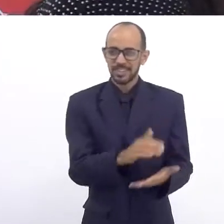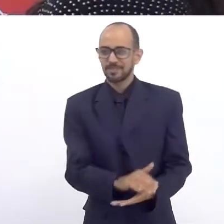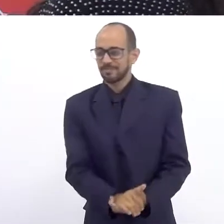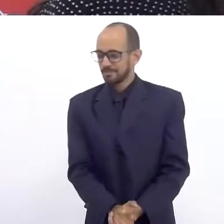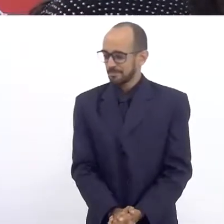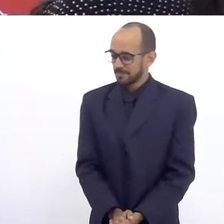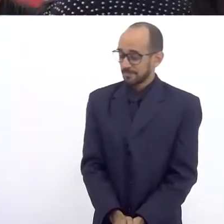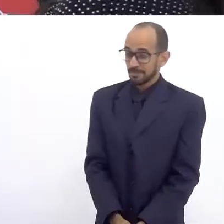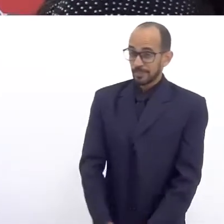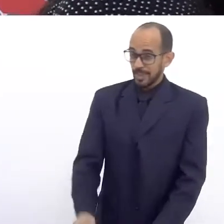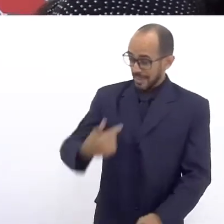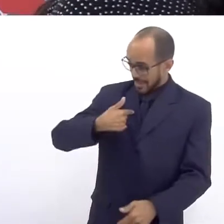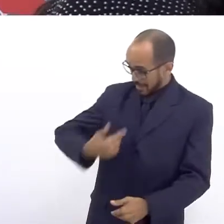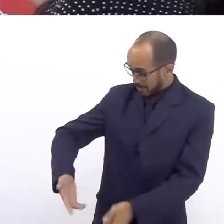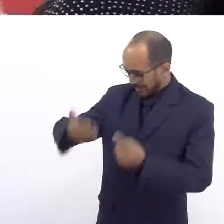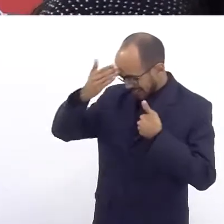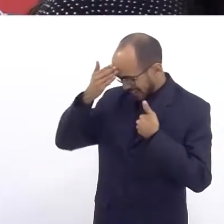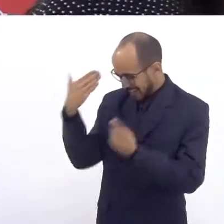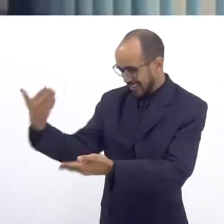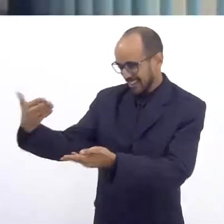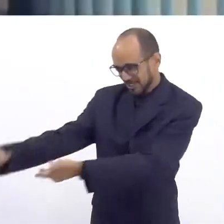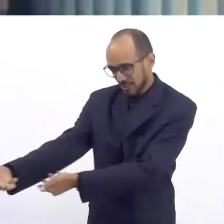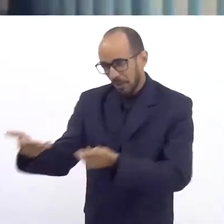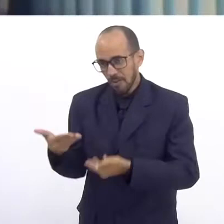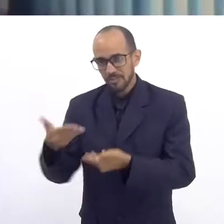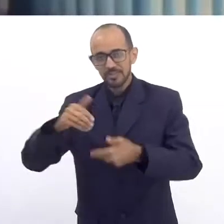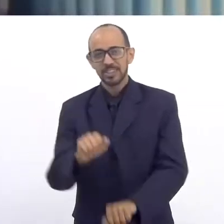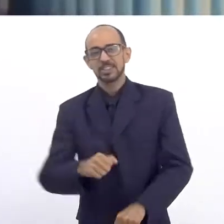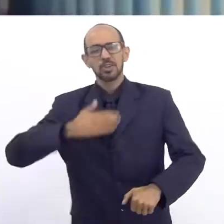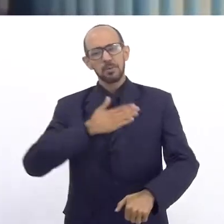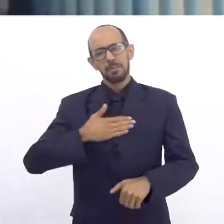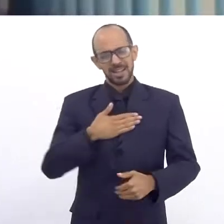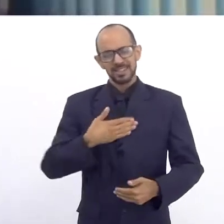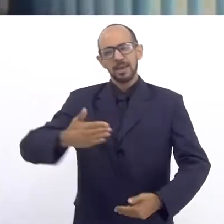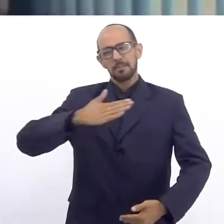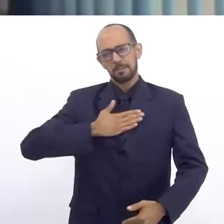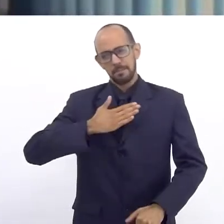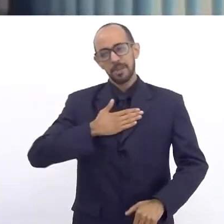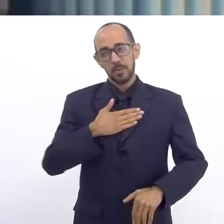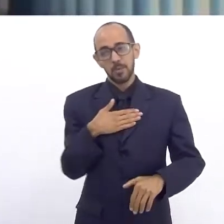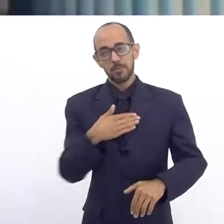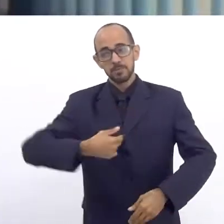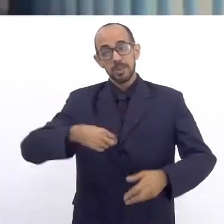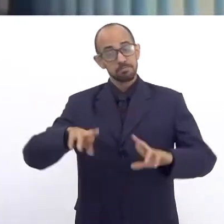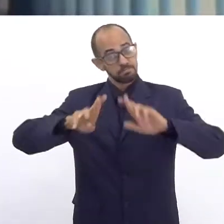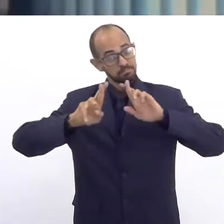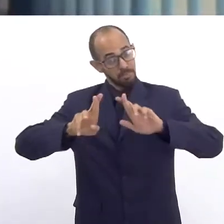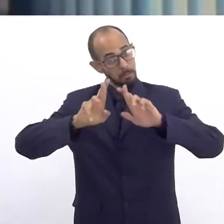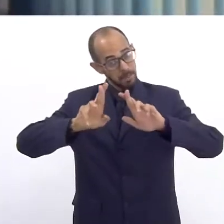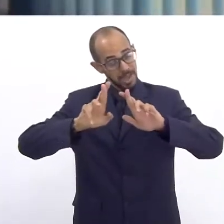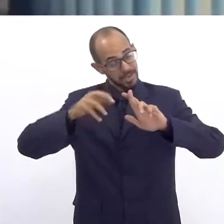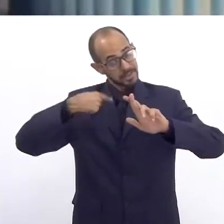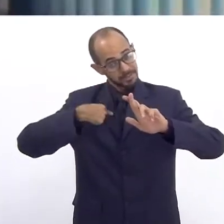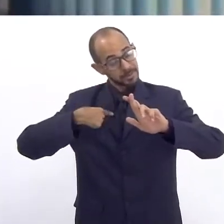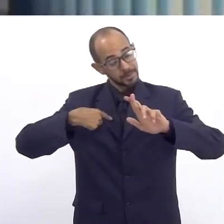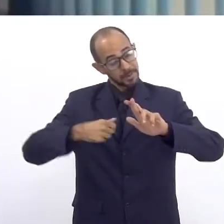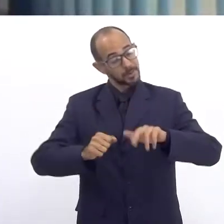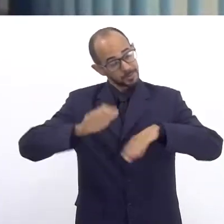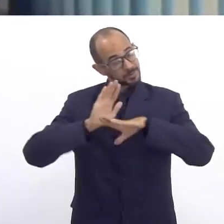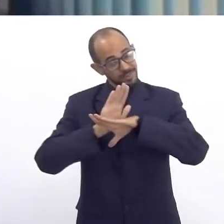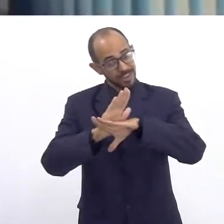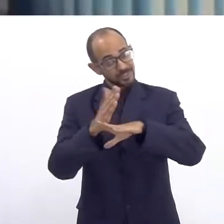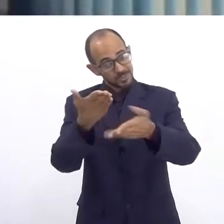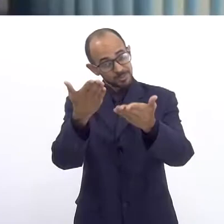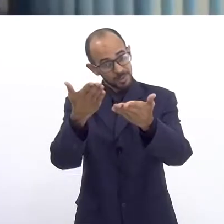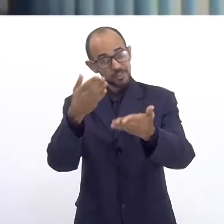Educação. Eu é que agradeço o convite, o prazer é todo meu. Eu espero poder ser